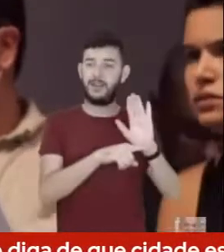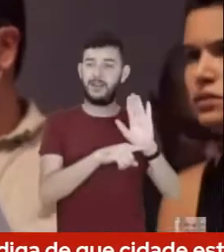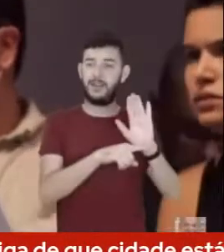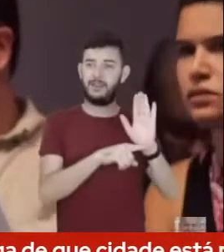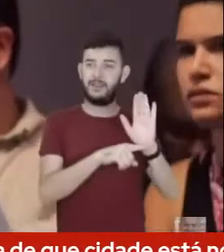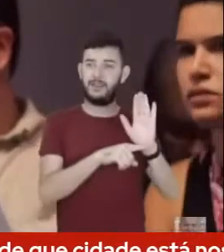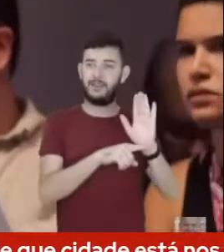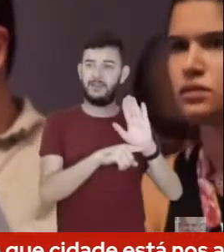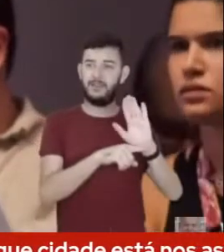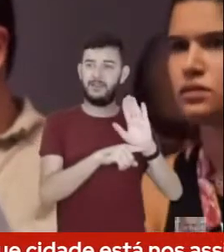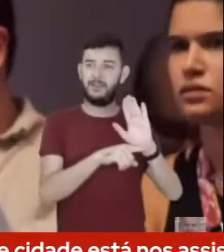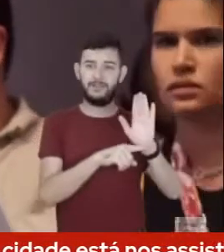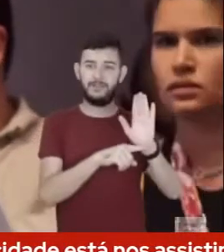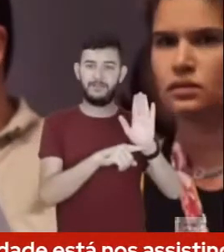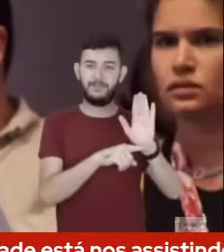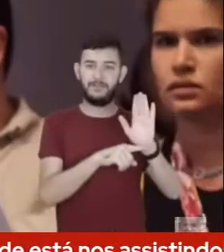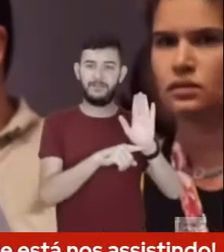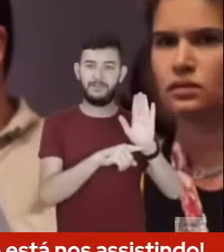evento.